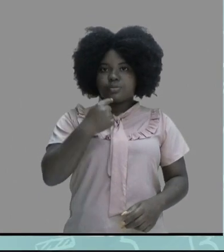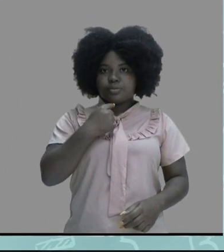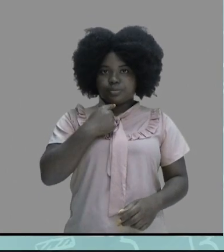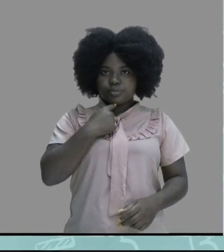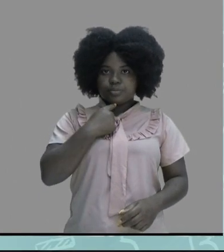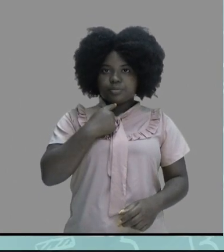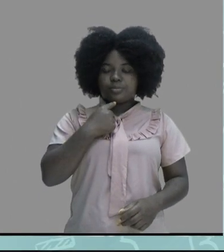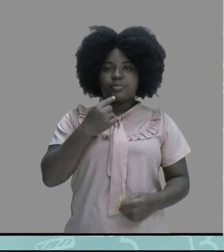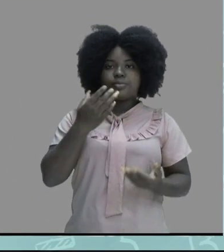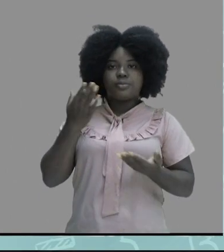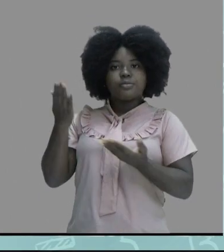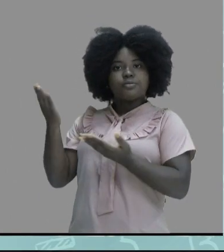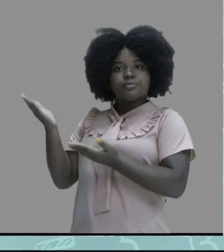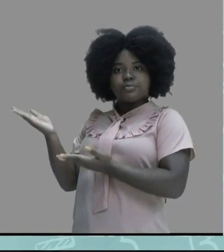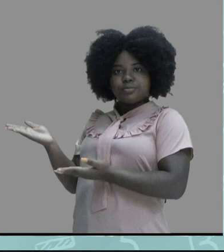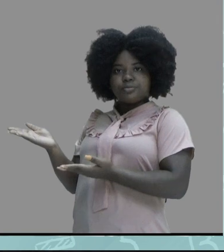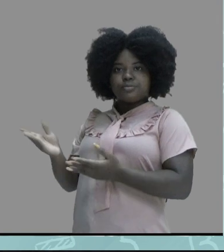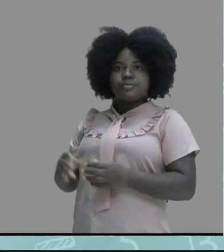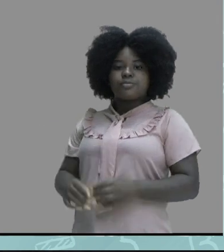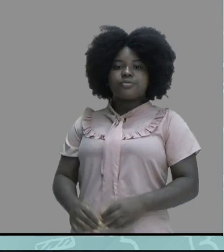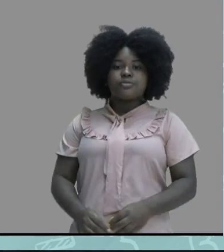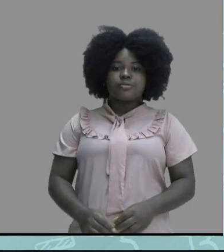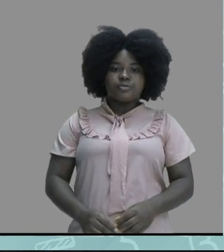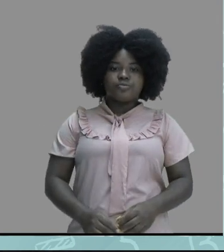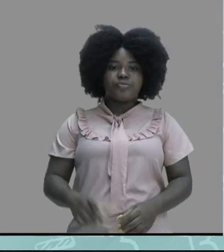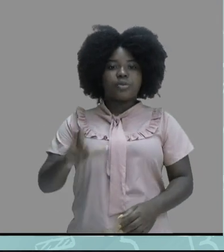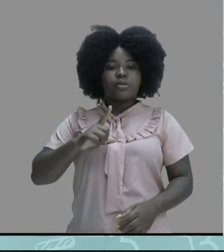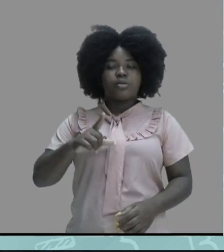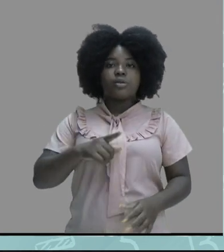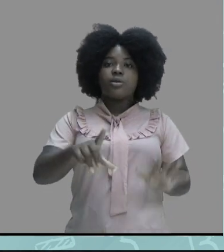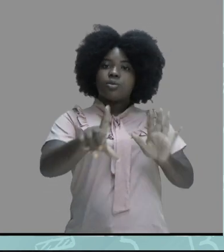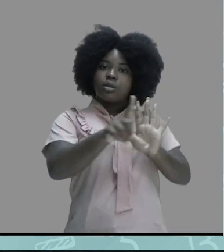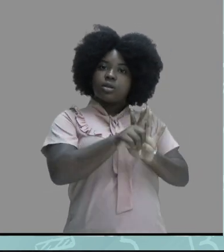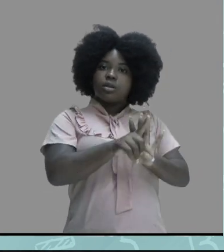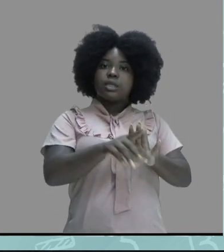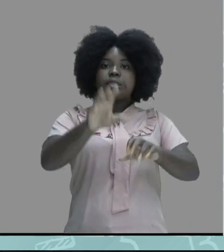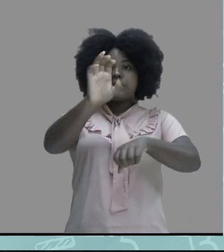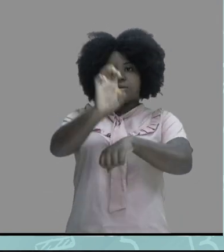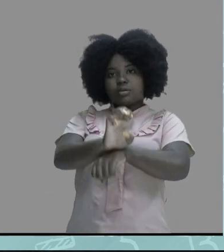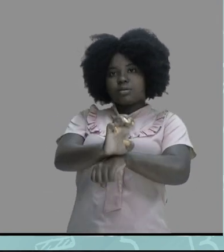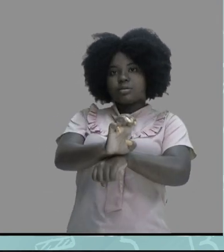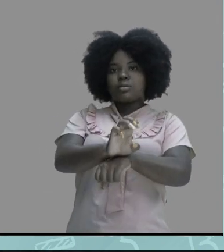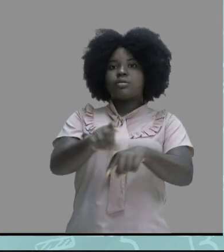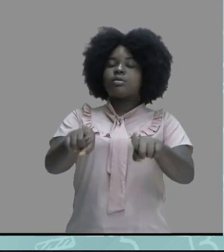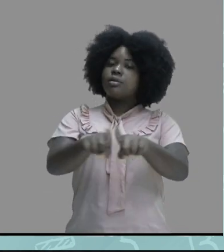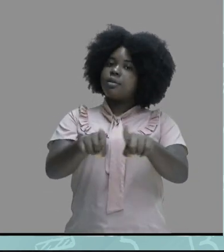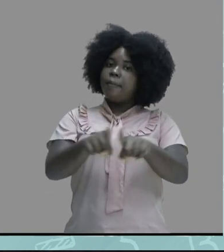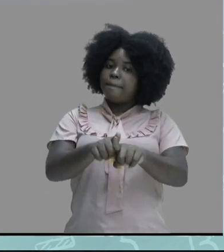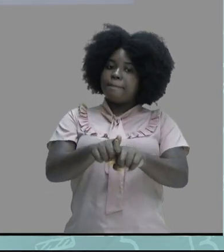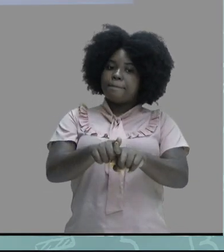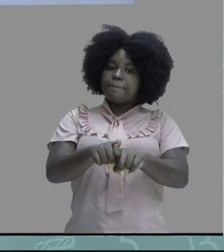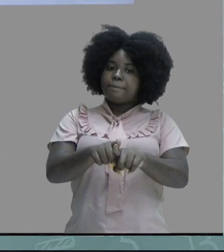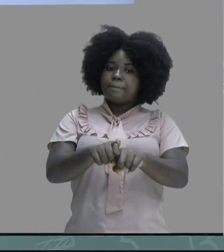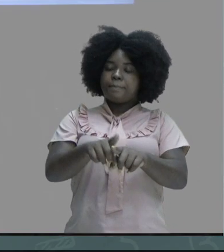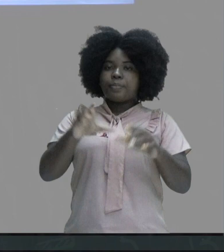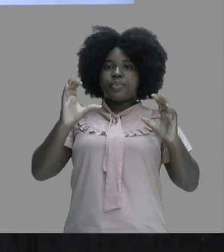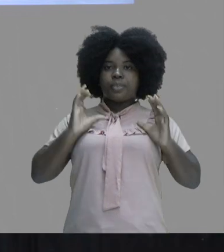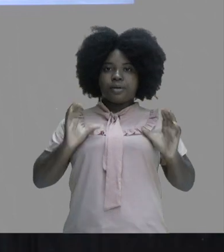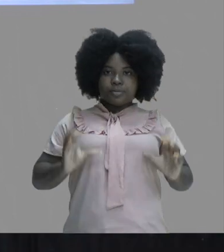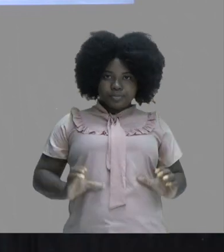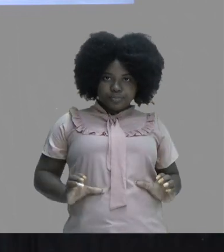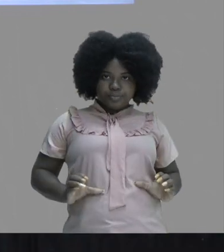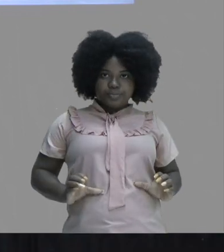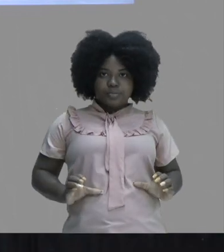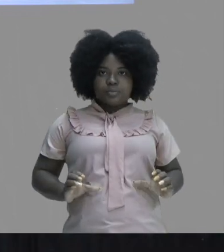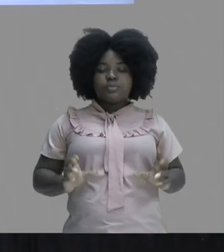relação entre Estado, leis e cidadãos. Olha só, hein? O Estado é a instituição